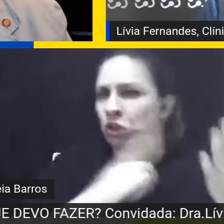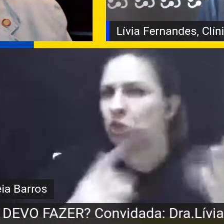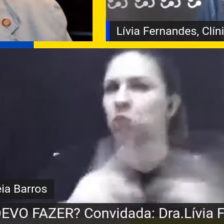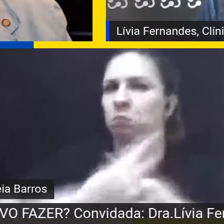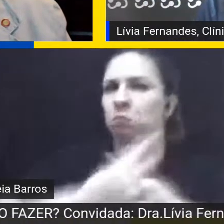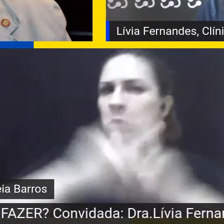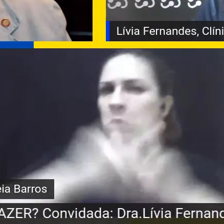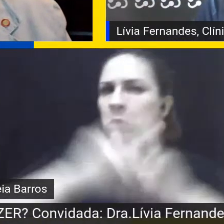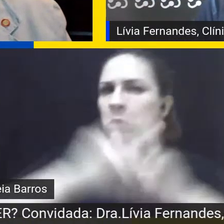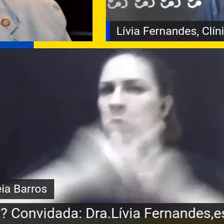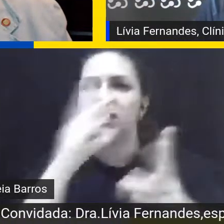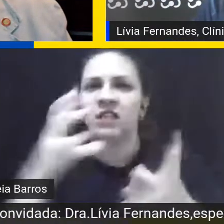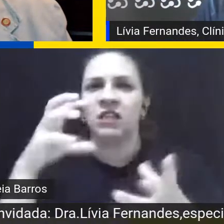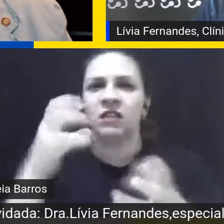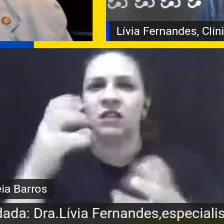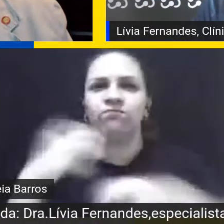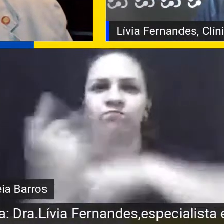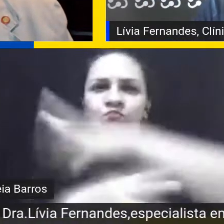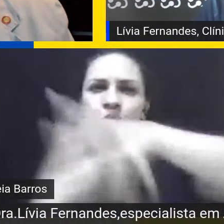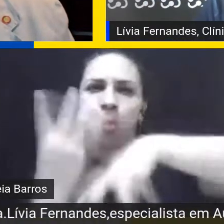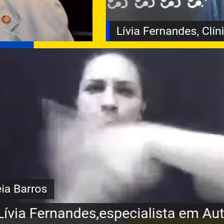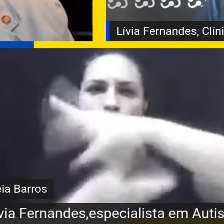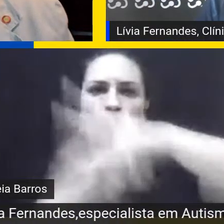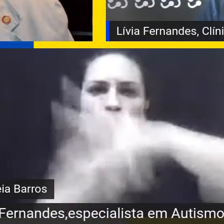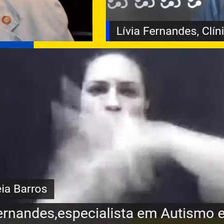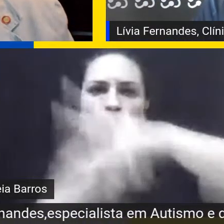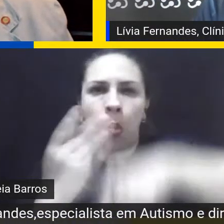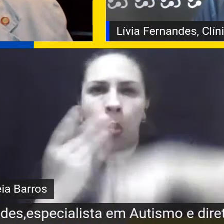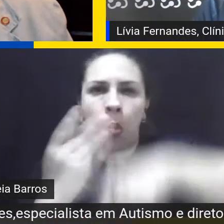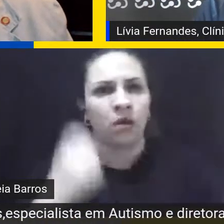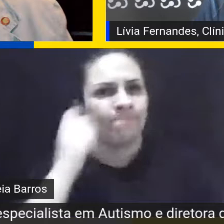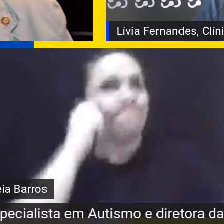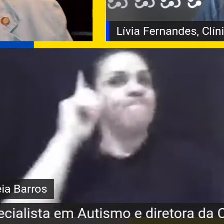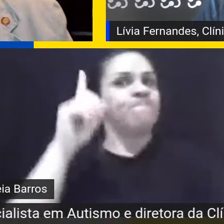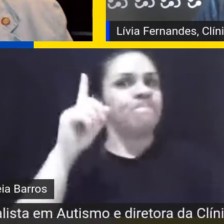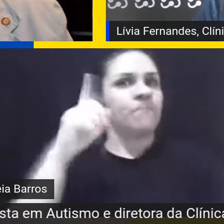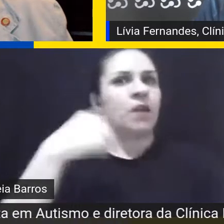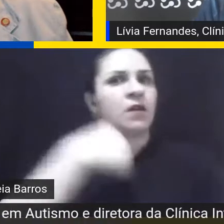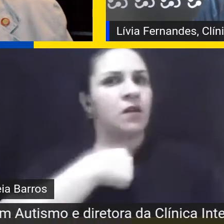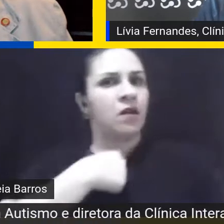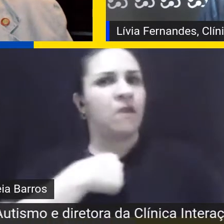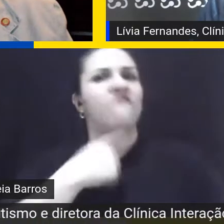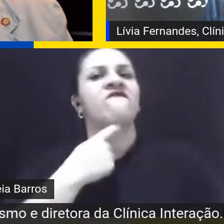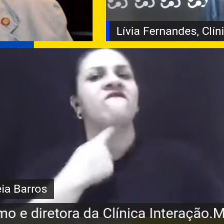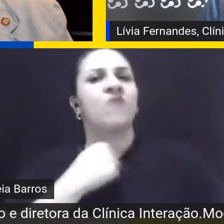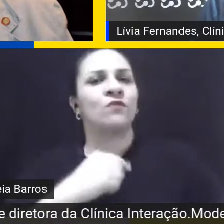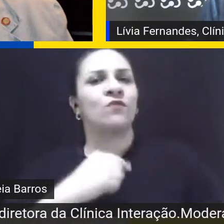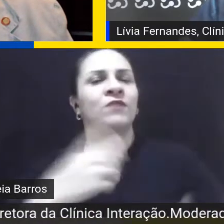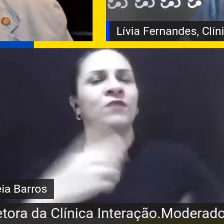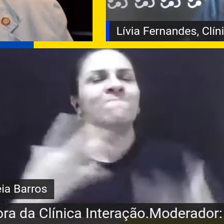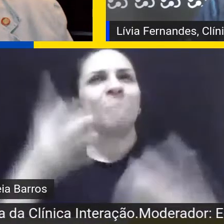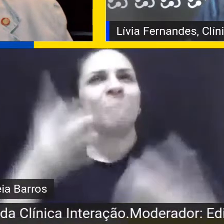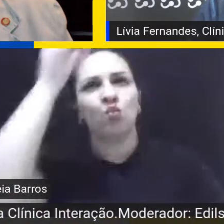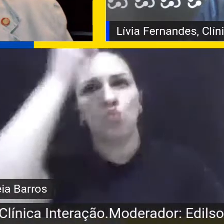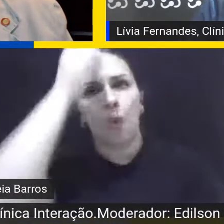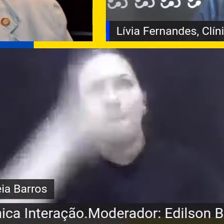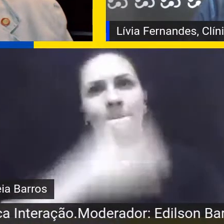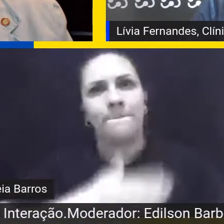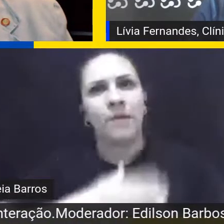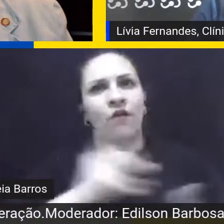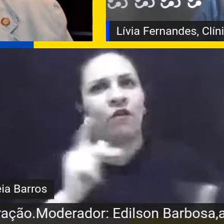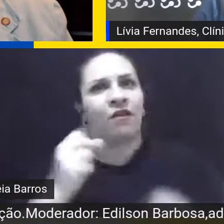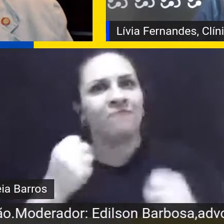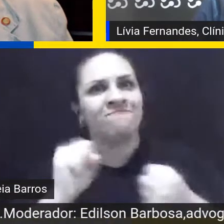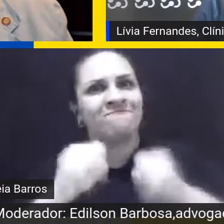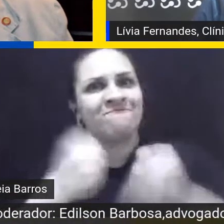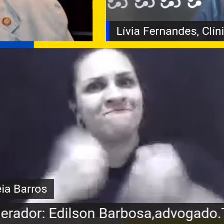mesclado muito grande, e aí eu achei que eu tinha realmente me achado no mundo